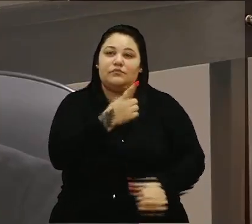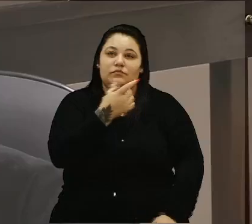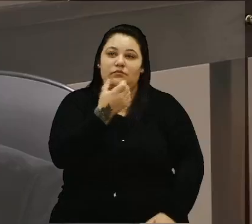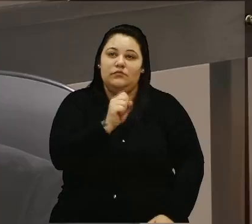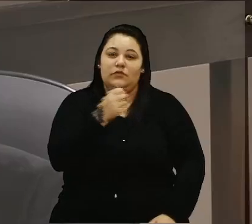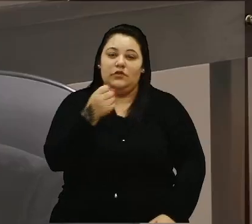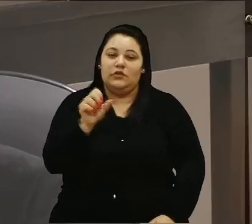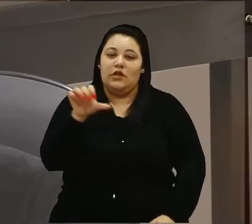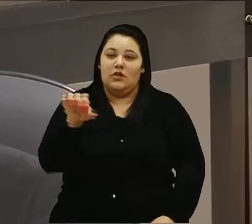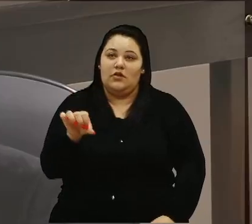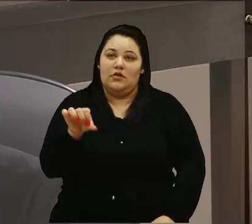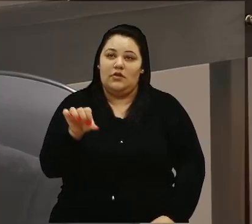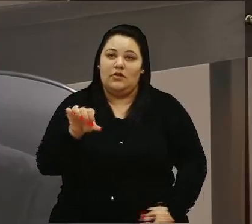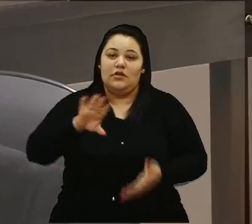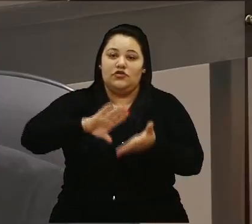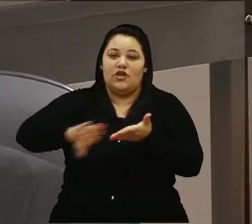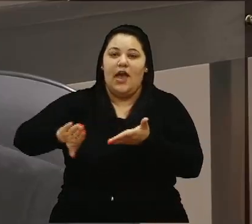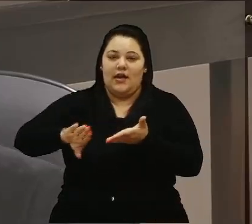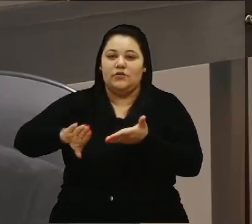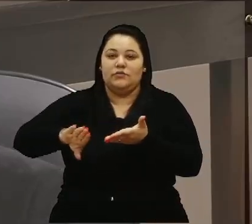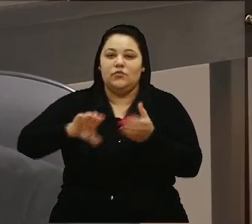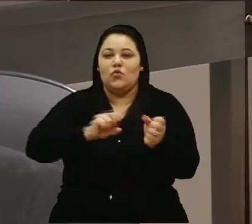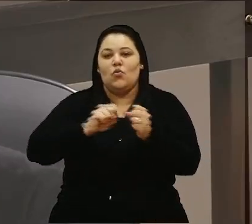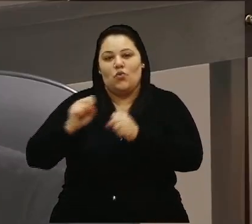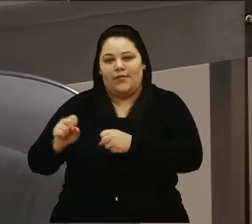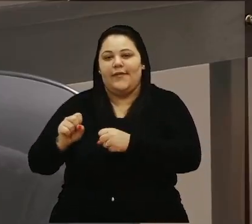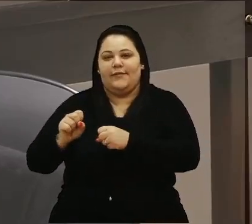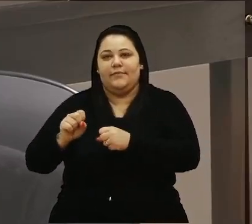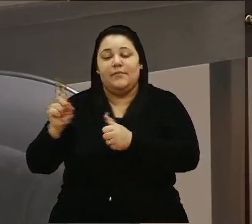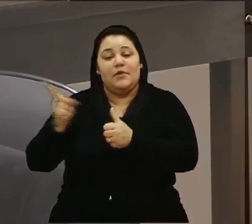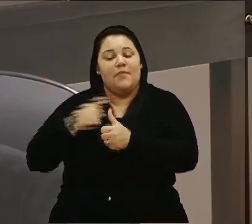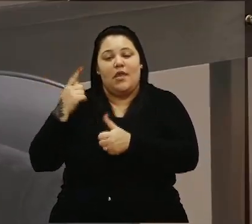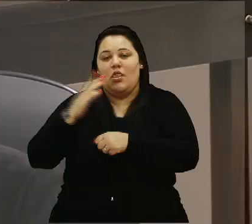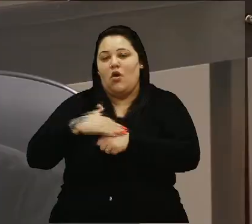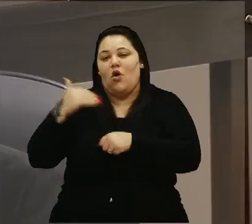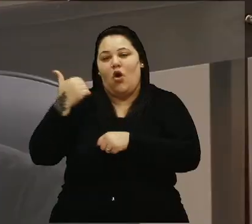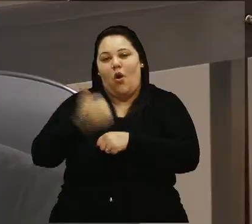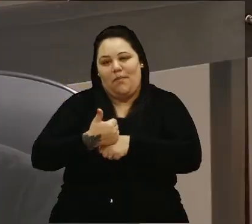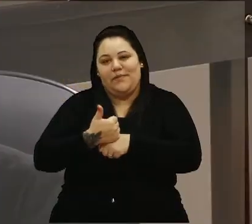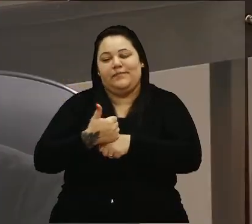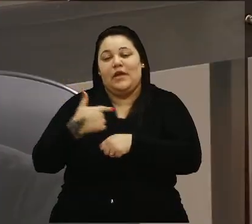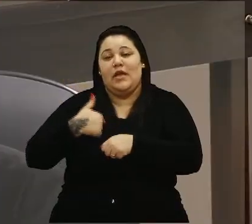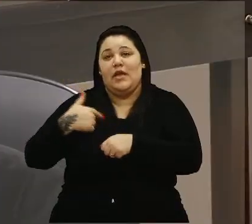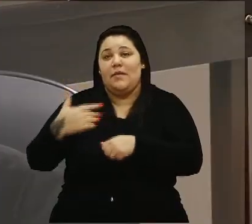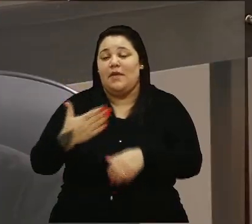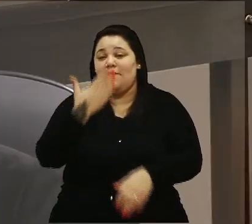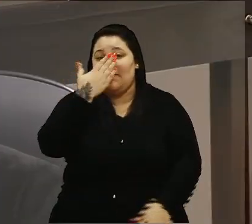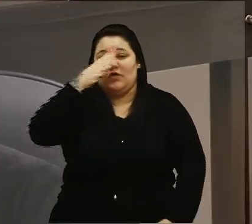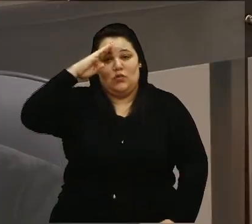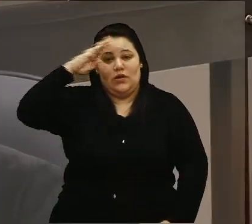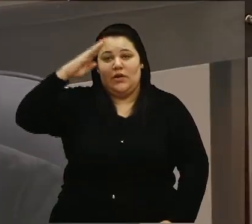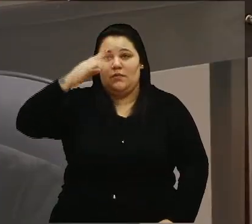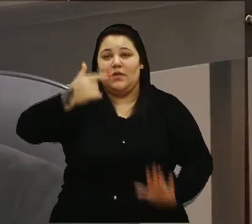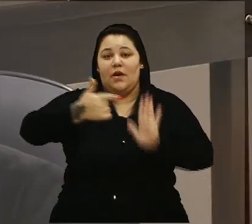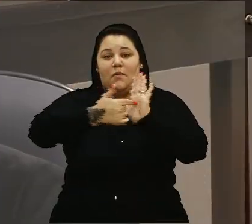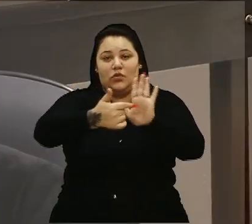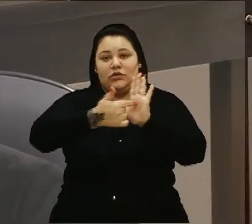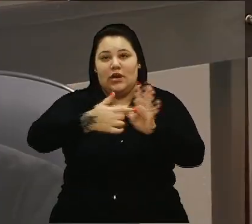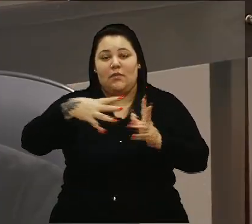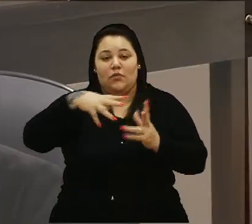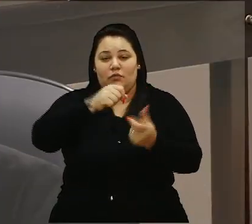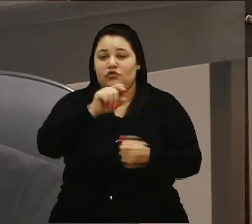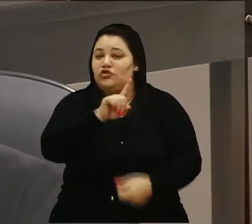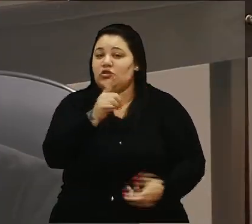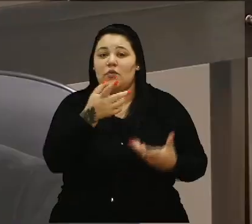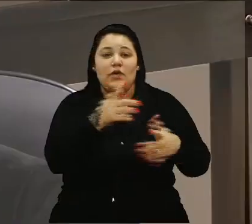1889, quando eles tiraram a monarquia do poder. Para mim veio o primeiro golpe deles. Eu ia para frente de quartel para mostrar para o mundo que a gente não queria um bandido, um ladrão na